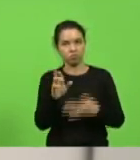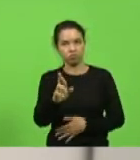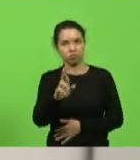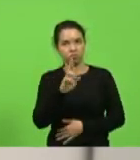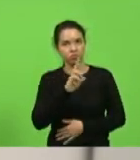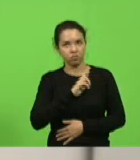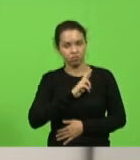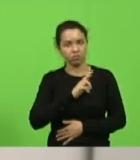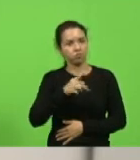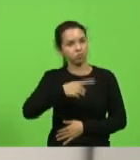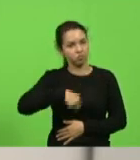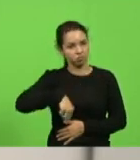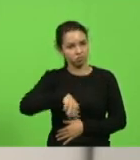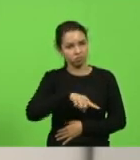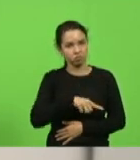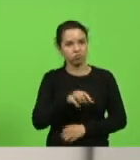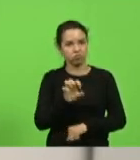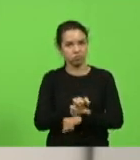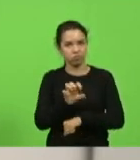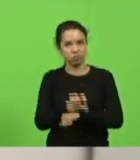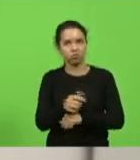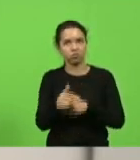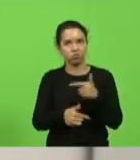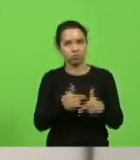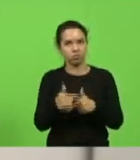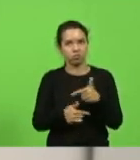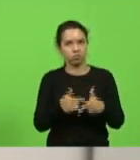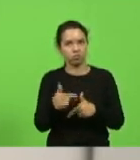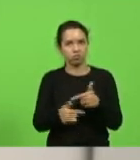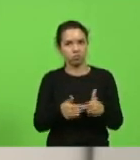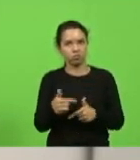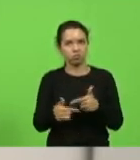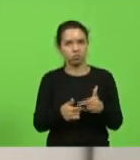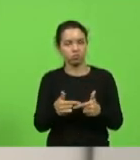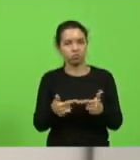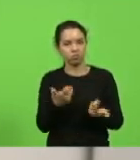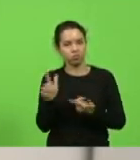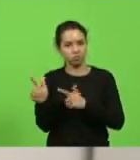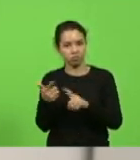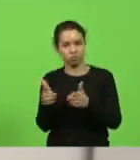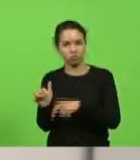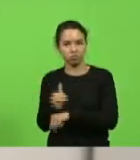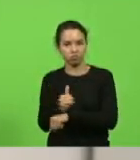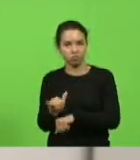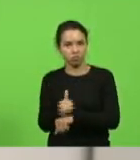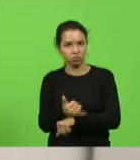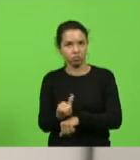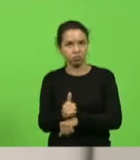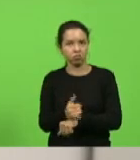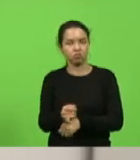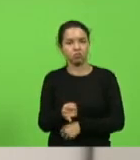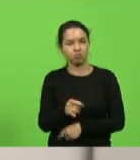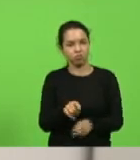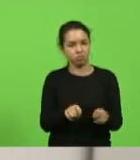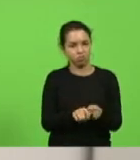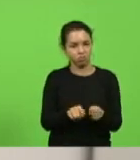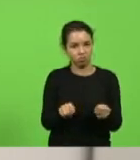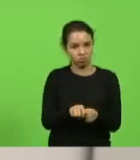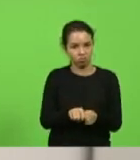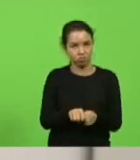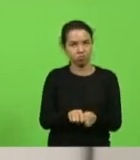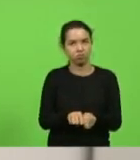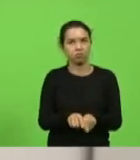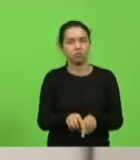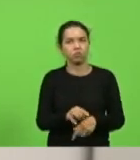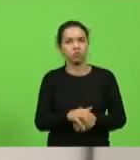que nós, quanto Estado, estamos trabalhando com as alternativas. Dentre elas, inclusive, uma das alternativas